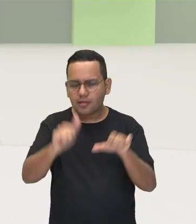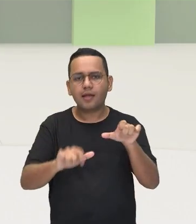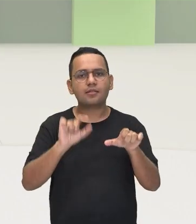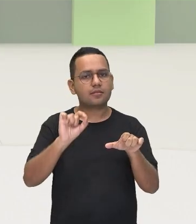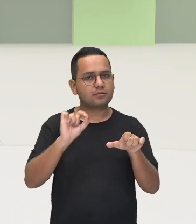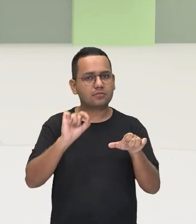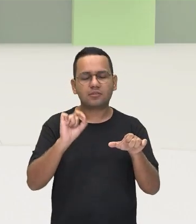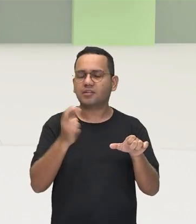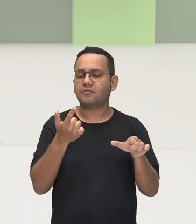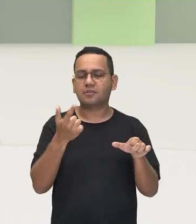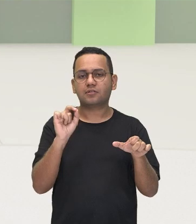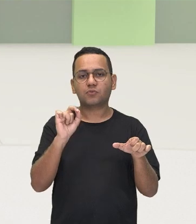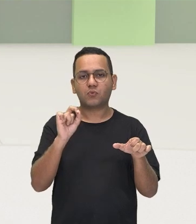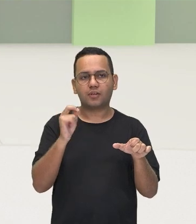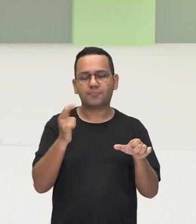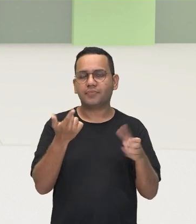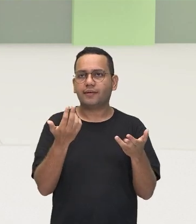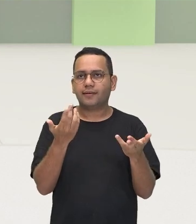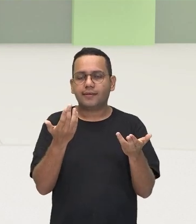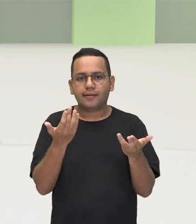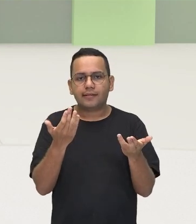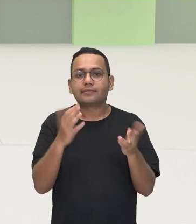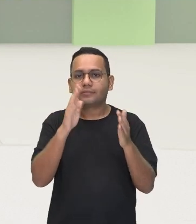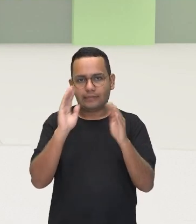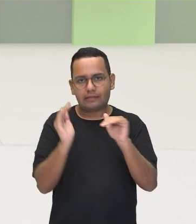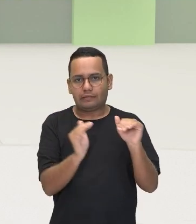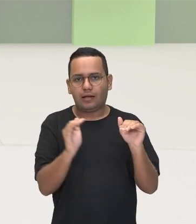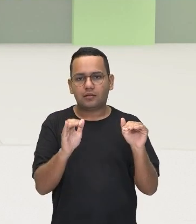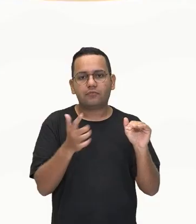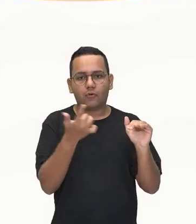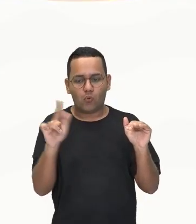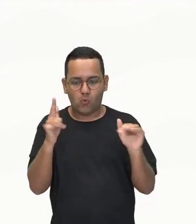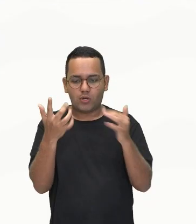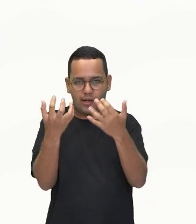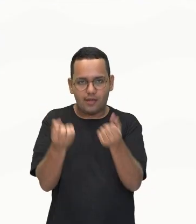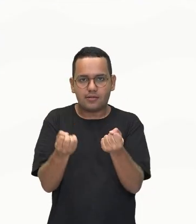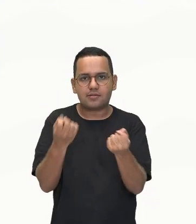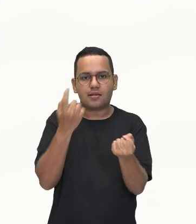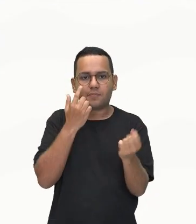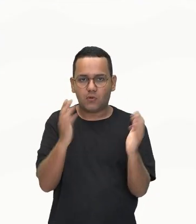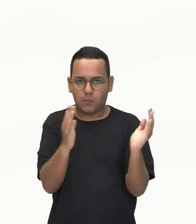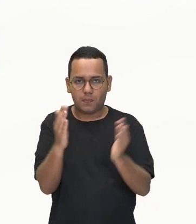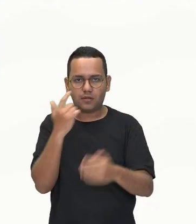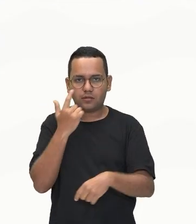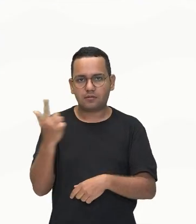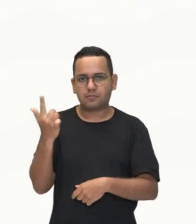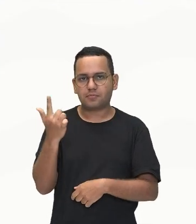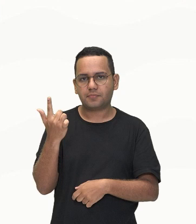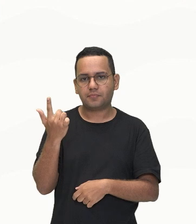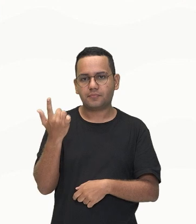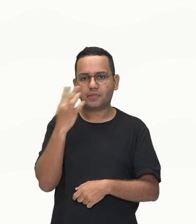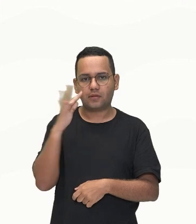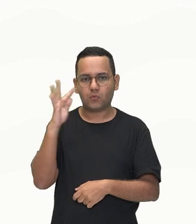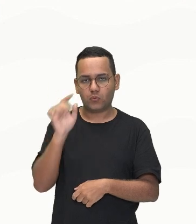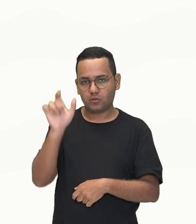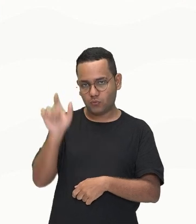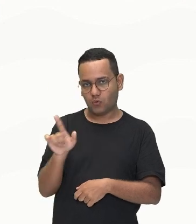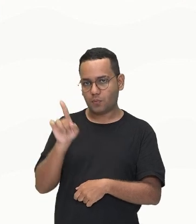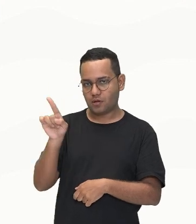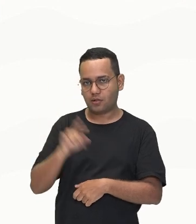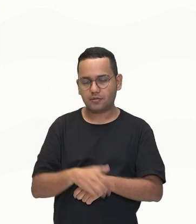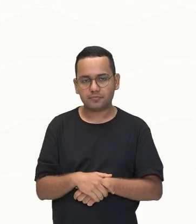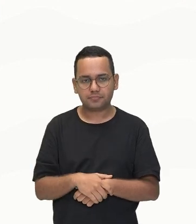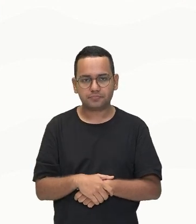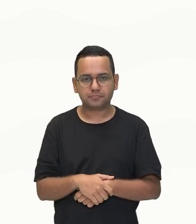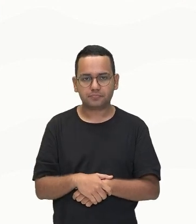por outra teoria, que é a do darwinismo. Veja aí que na teoria do darwinismo, proposta por